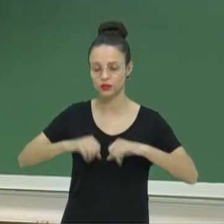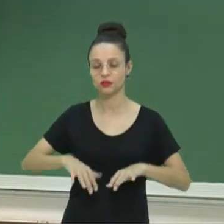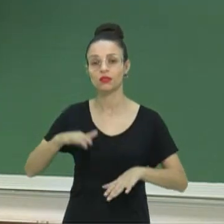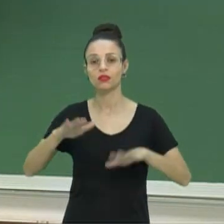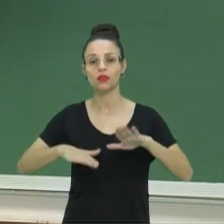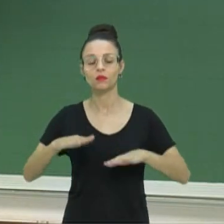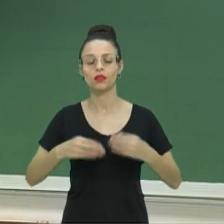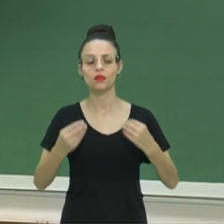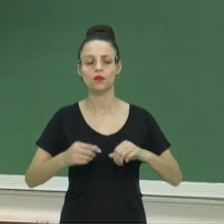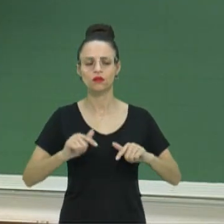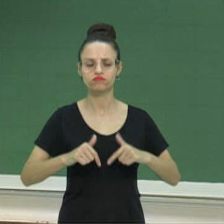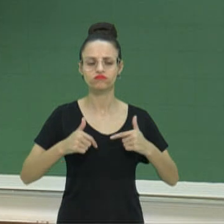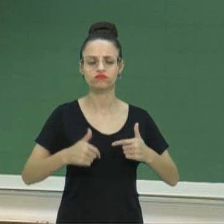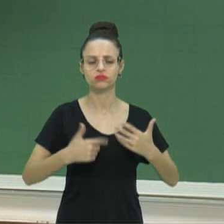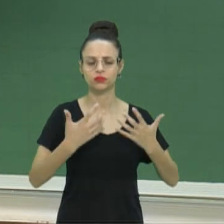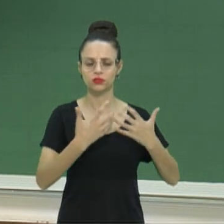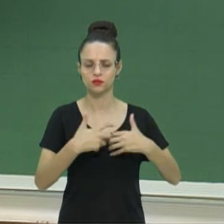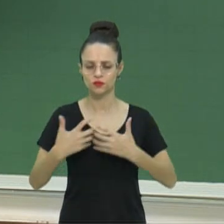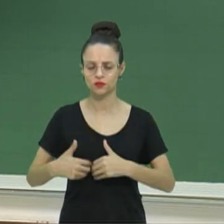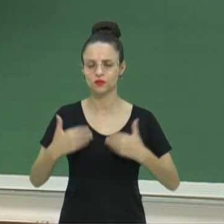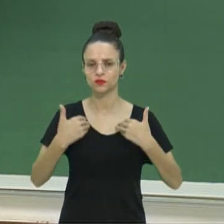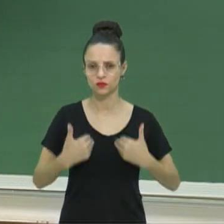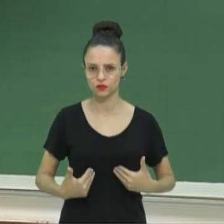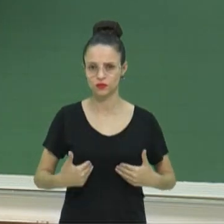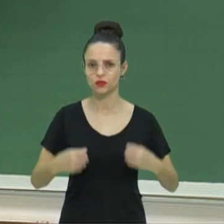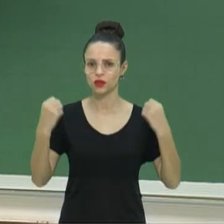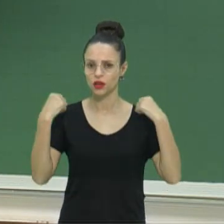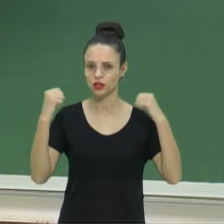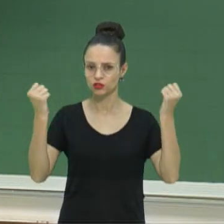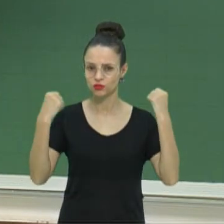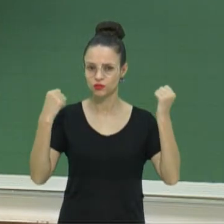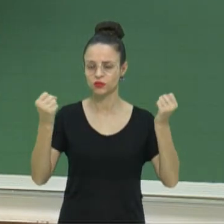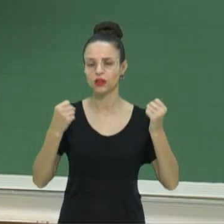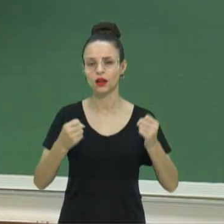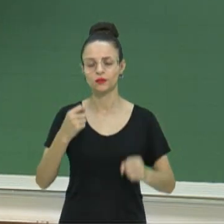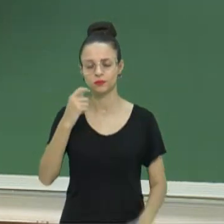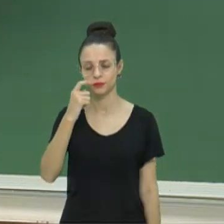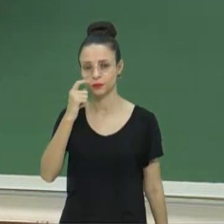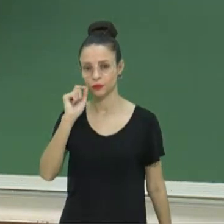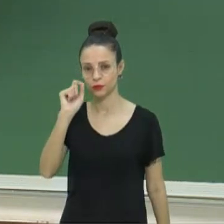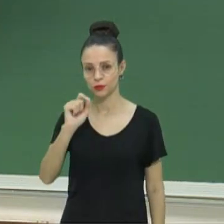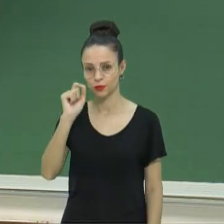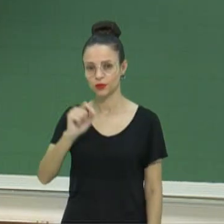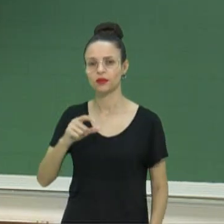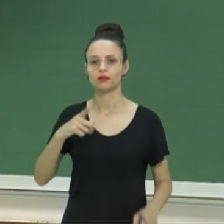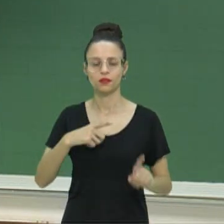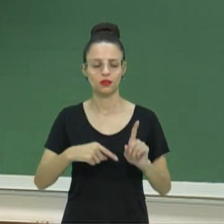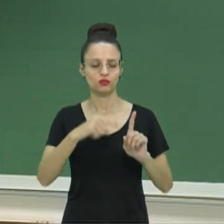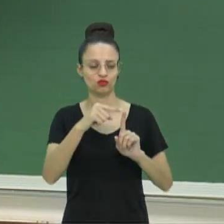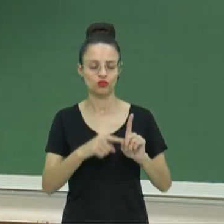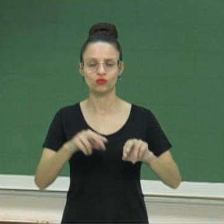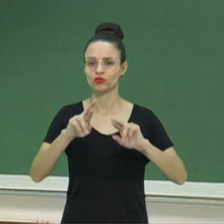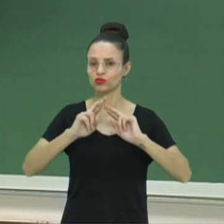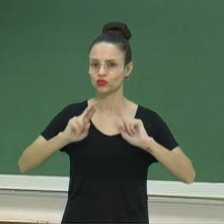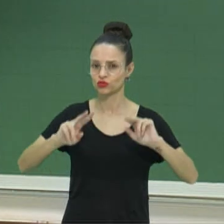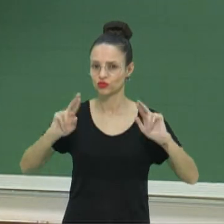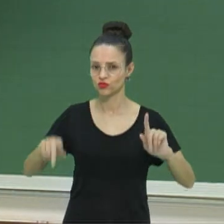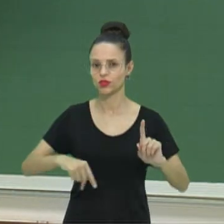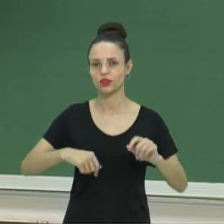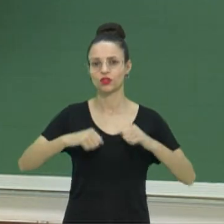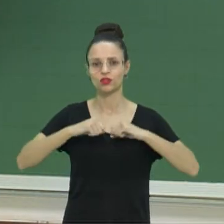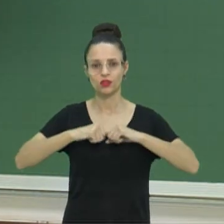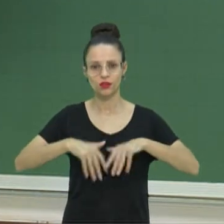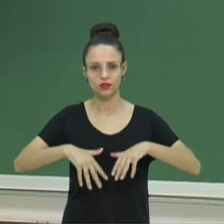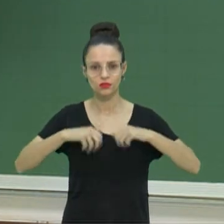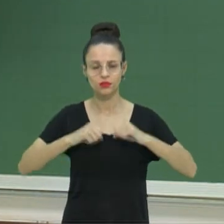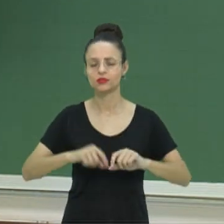que estamos desenvolvendo, da atividade física ou do momento que estamos, existem tipos diferentes, tipos distintos de respiração. Então,